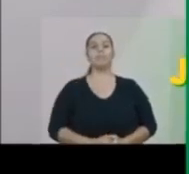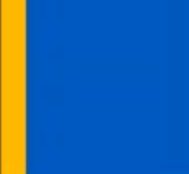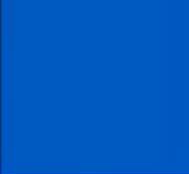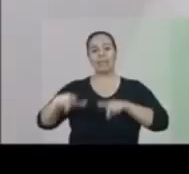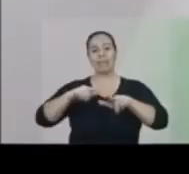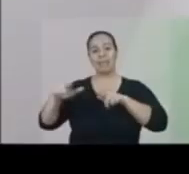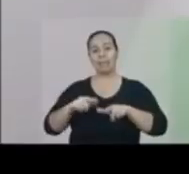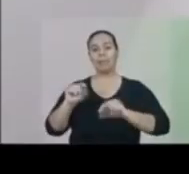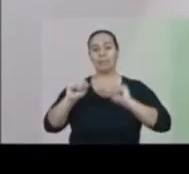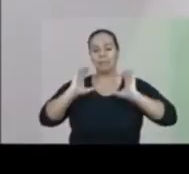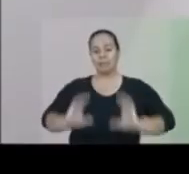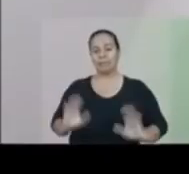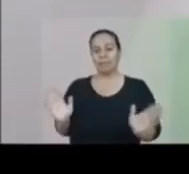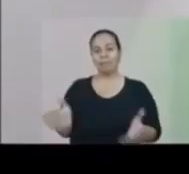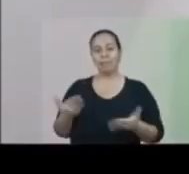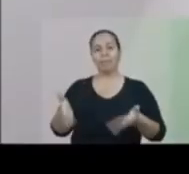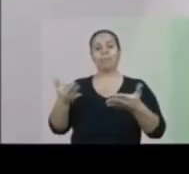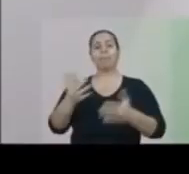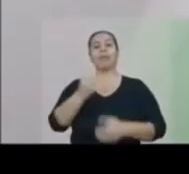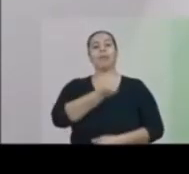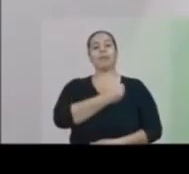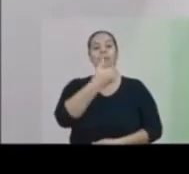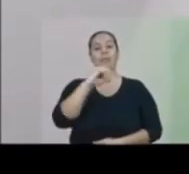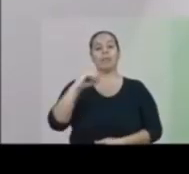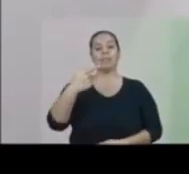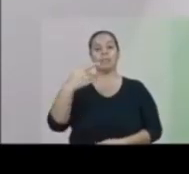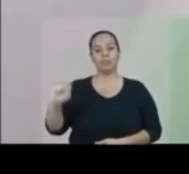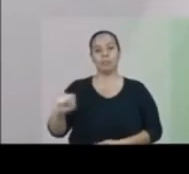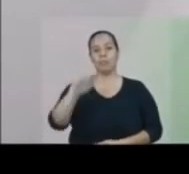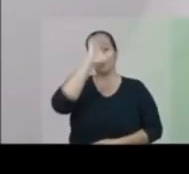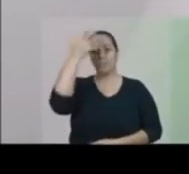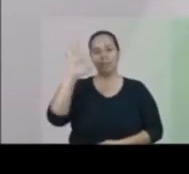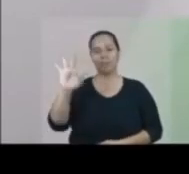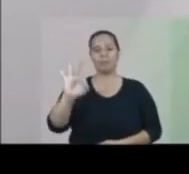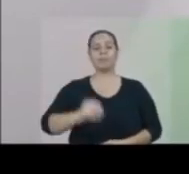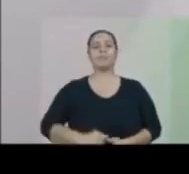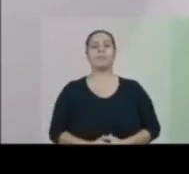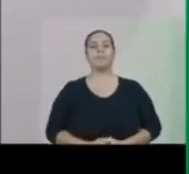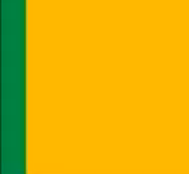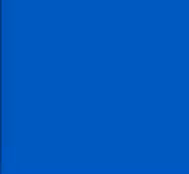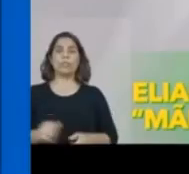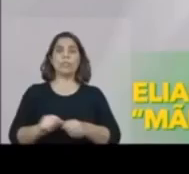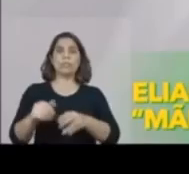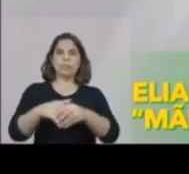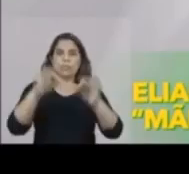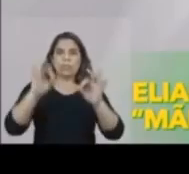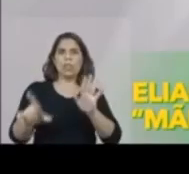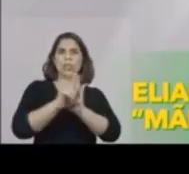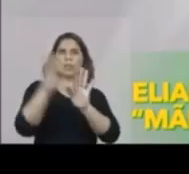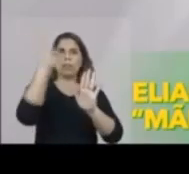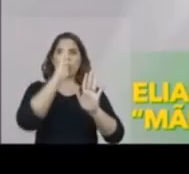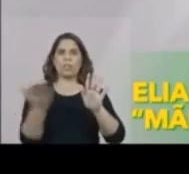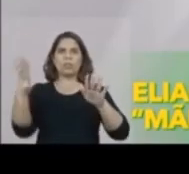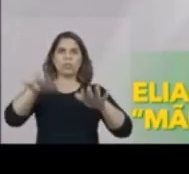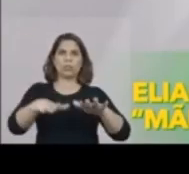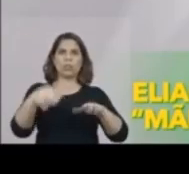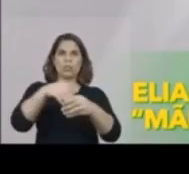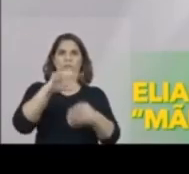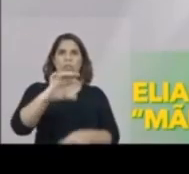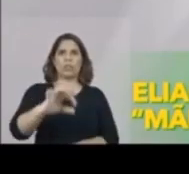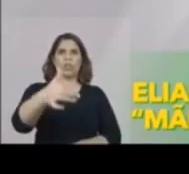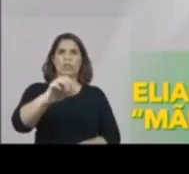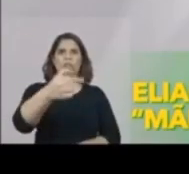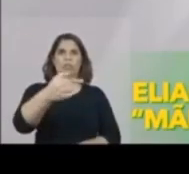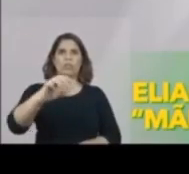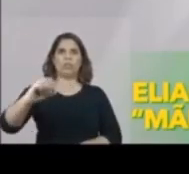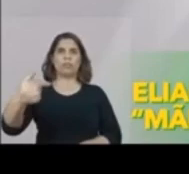10. Trabalhamos no resgate da cidadania. Celso Costa, 10778, Crivella 10. Para fazer cumprir a Lei Brasileira de Inclusão,